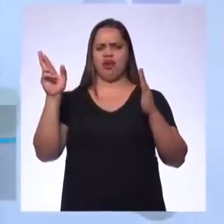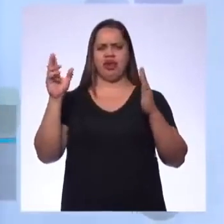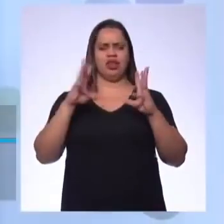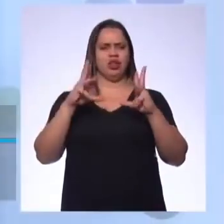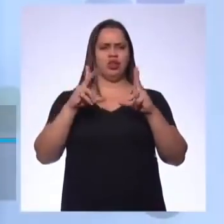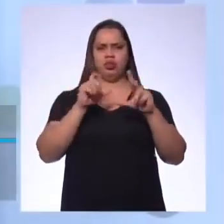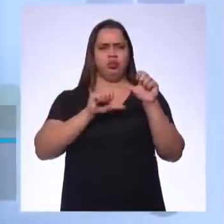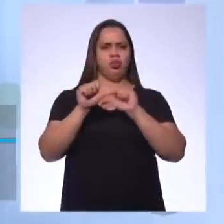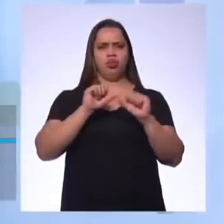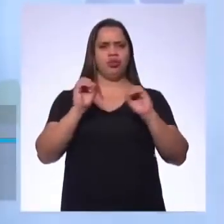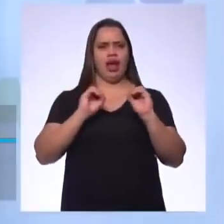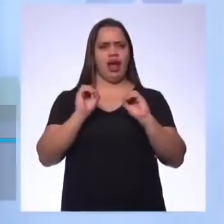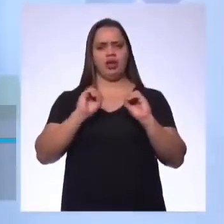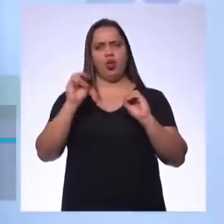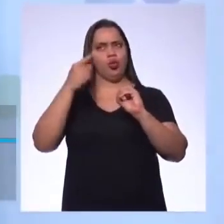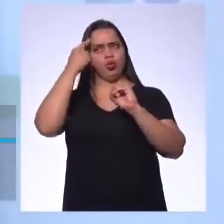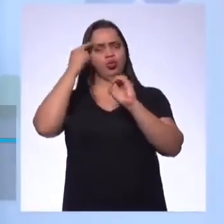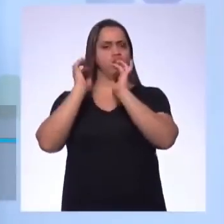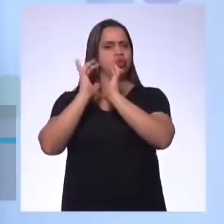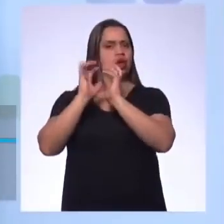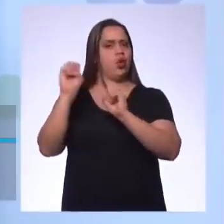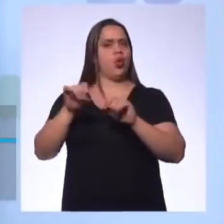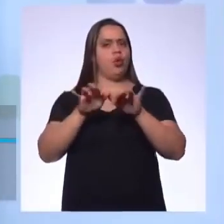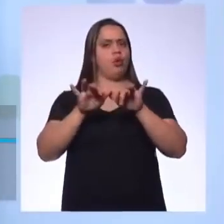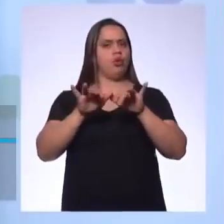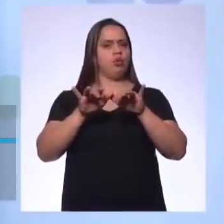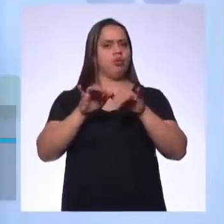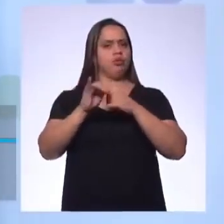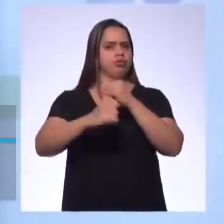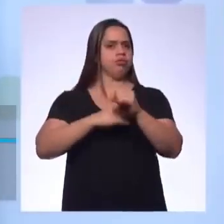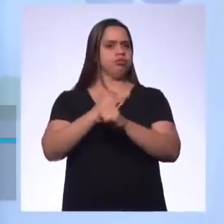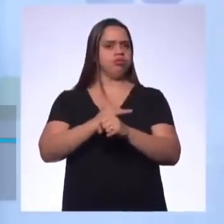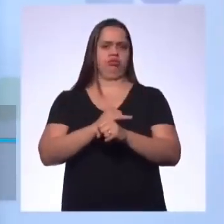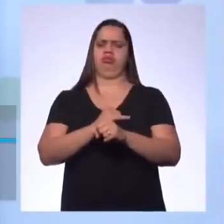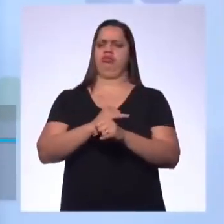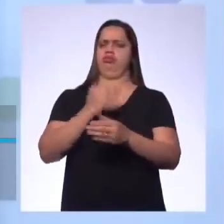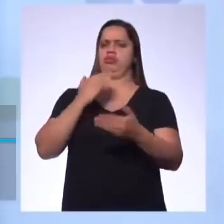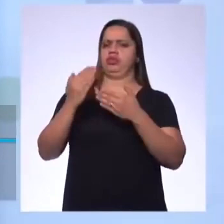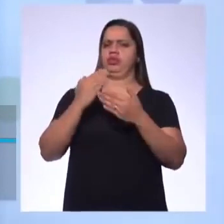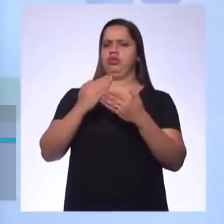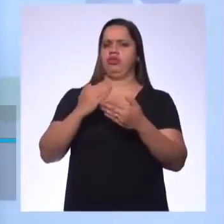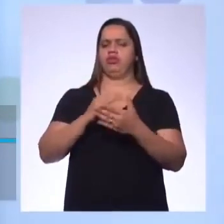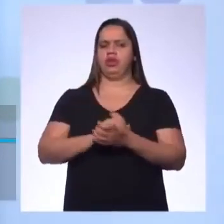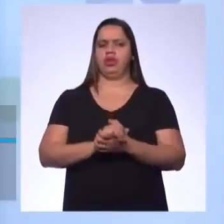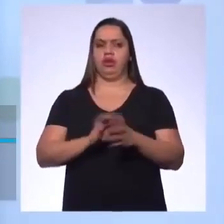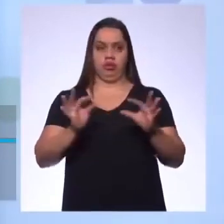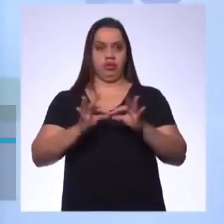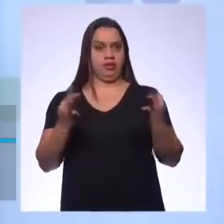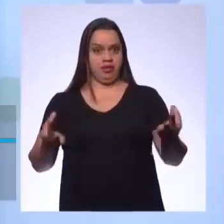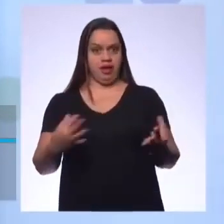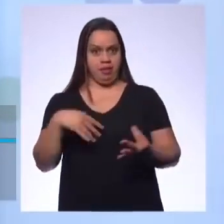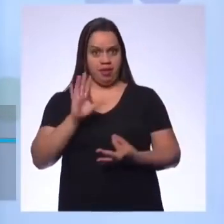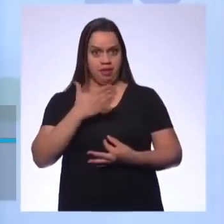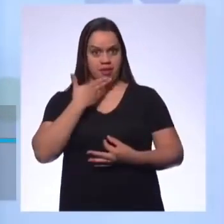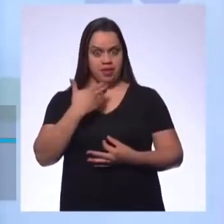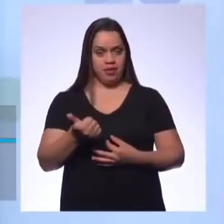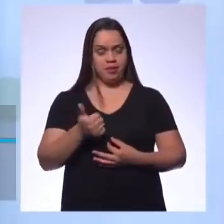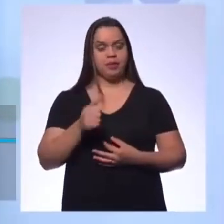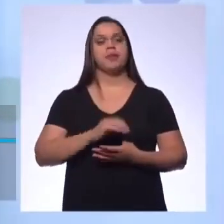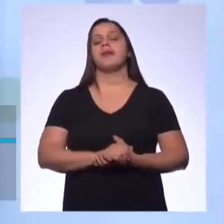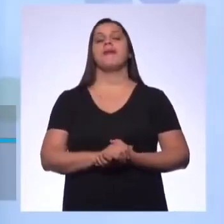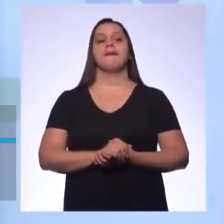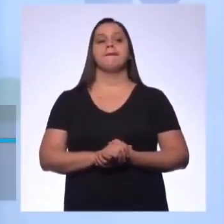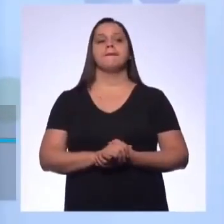invenção, nem do seu cérebro, nem das vias digitais? Desconfia disso. Vamos simplificar a história. Faz de conta